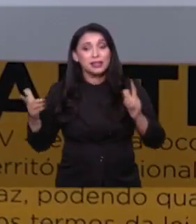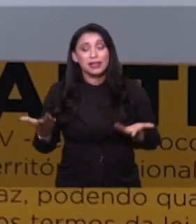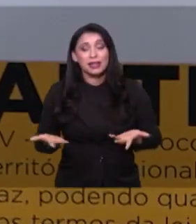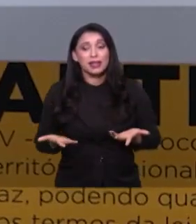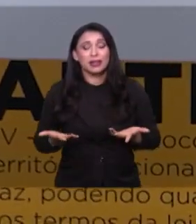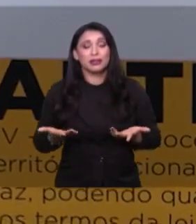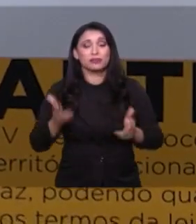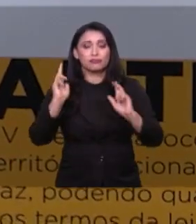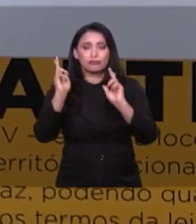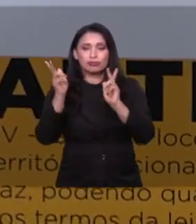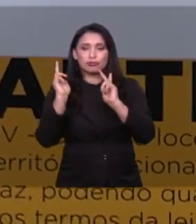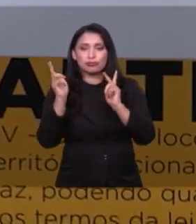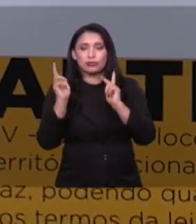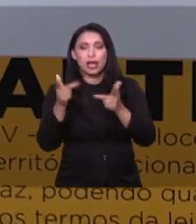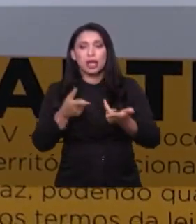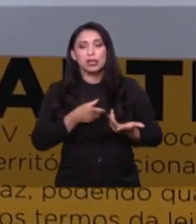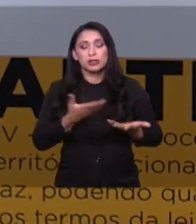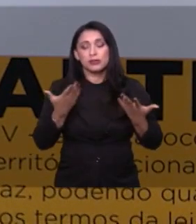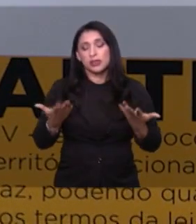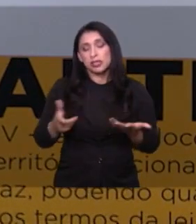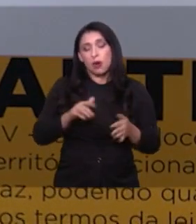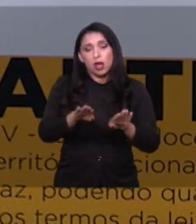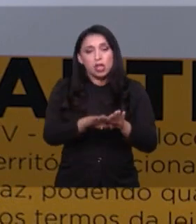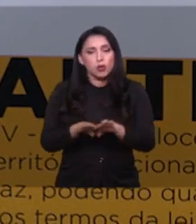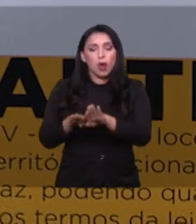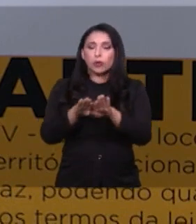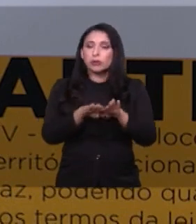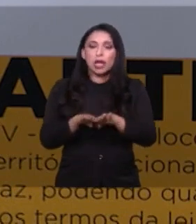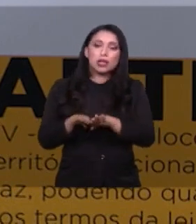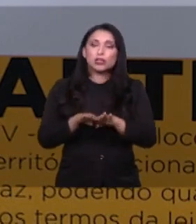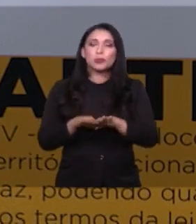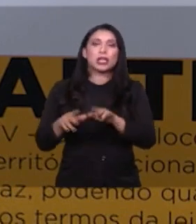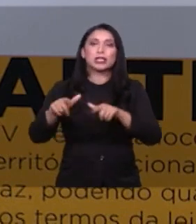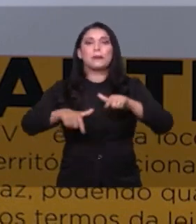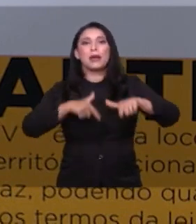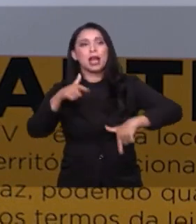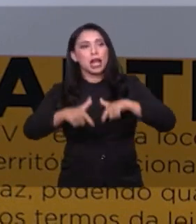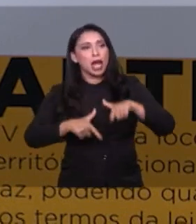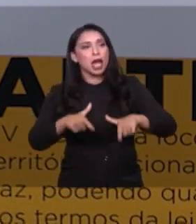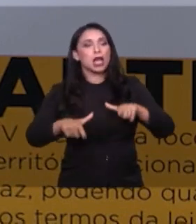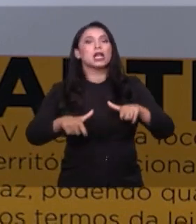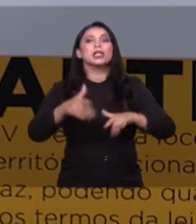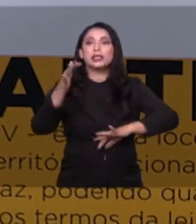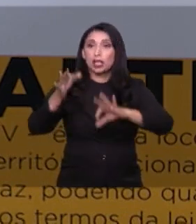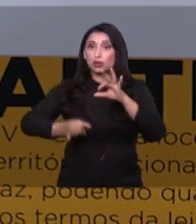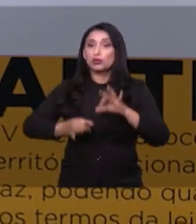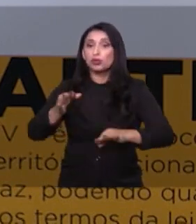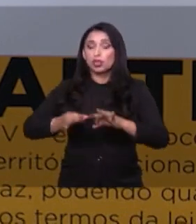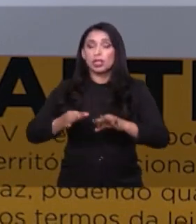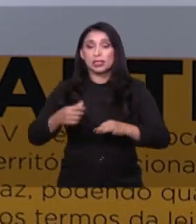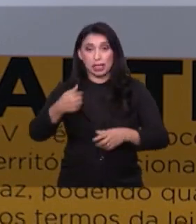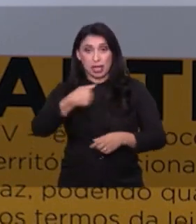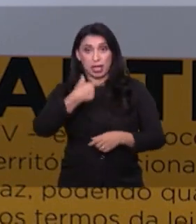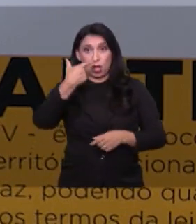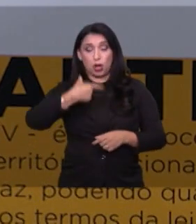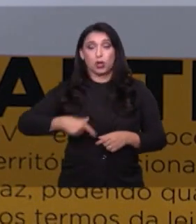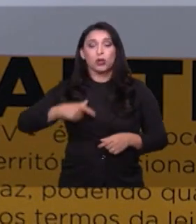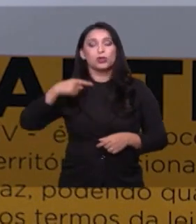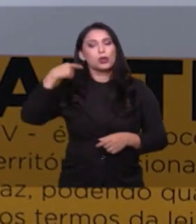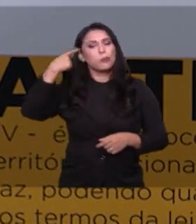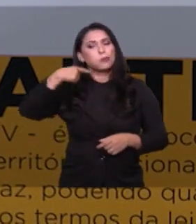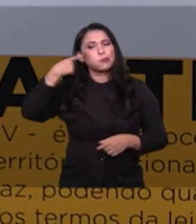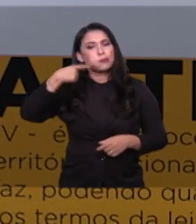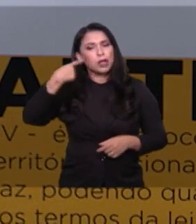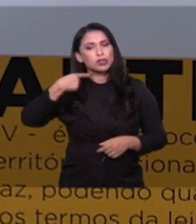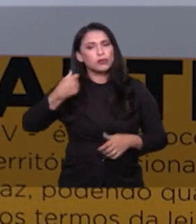de essa igualdade para trabalhar, a gente precisa dessa igualdade na justiça para atuar, como eu, como advogada, eu preciso